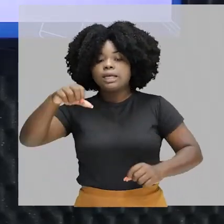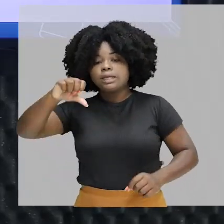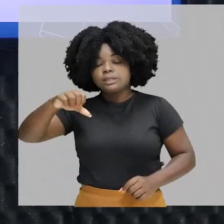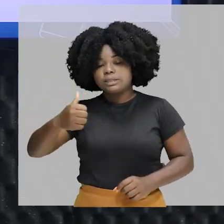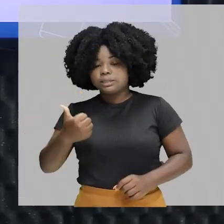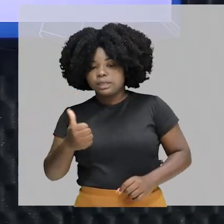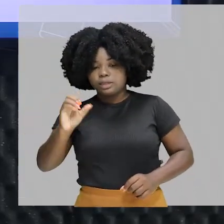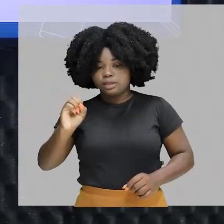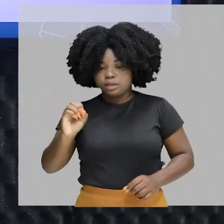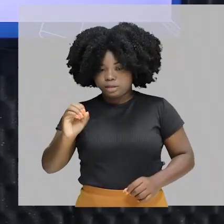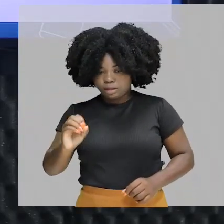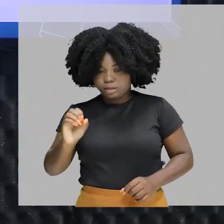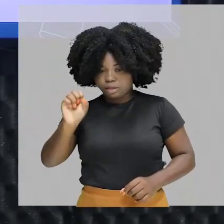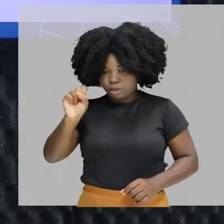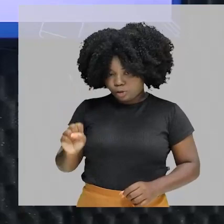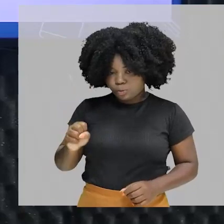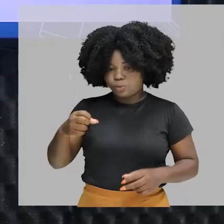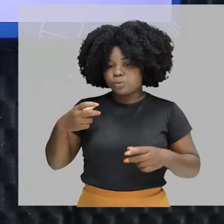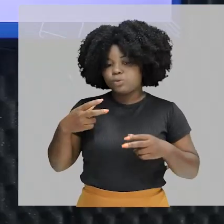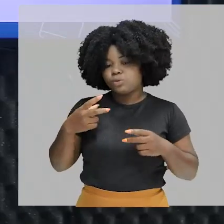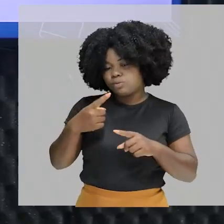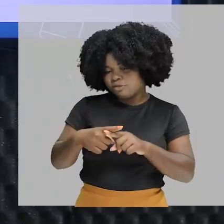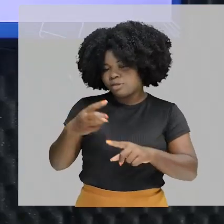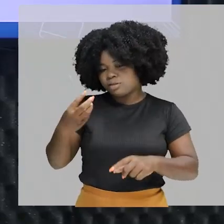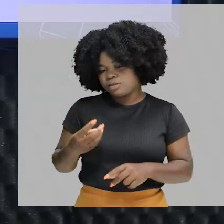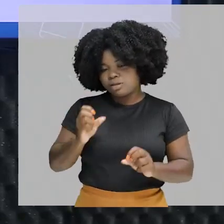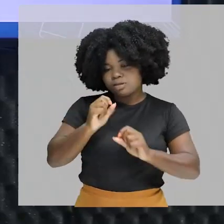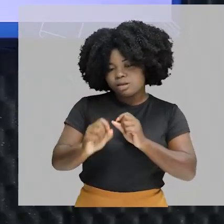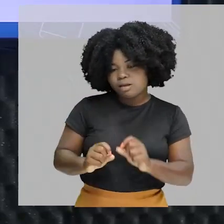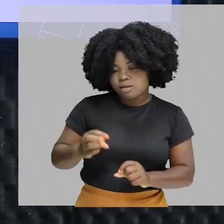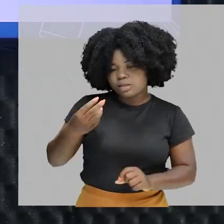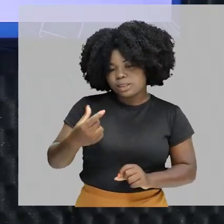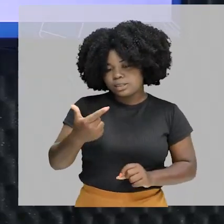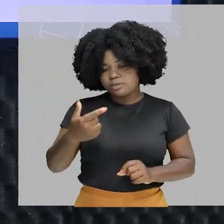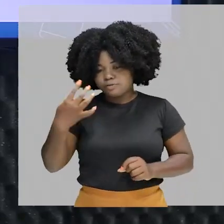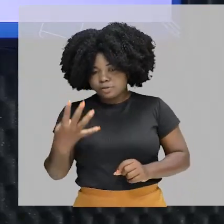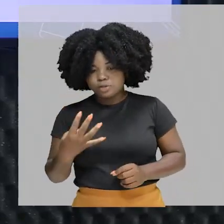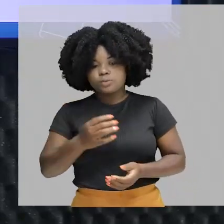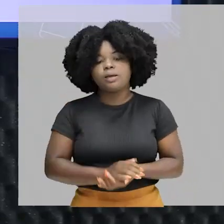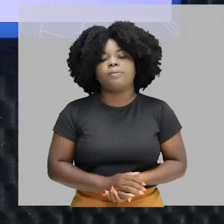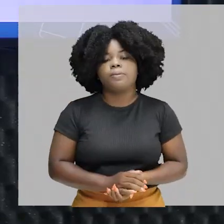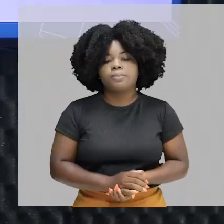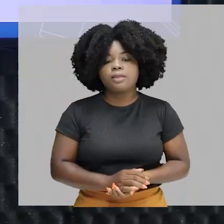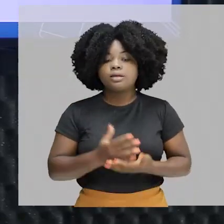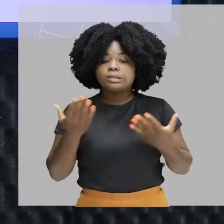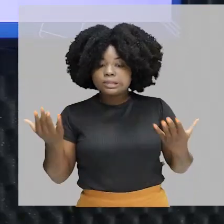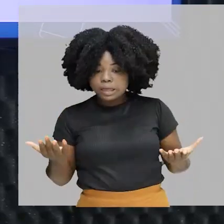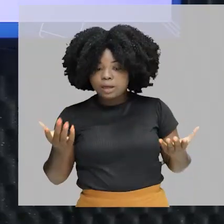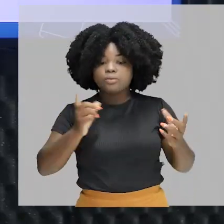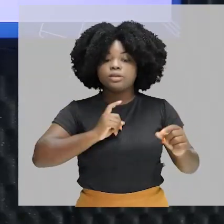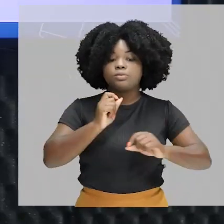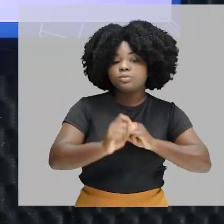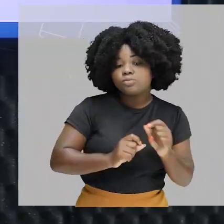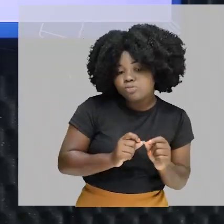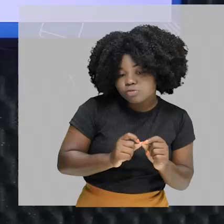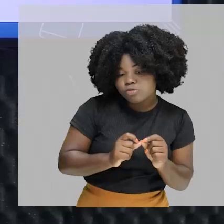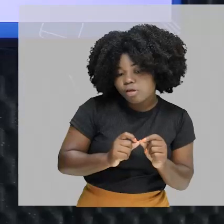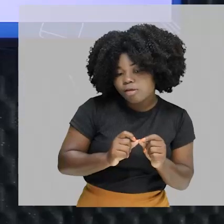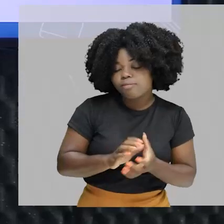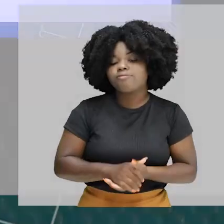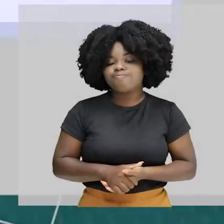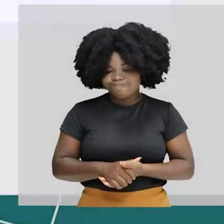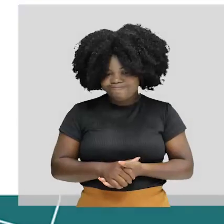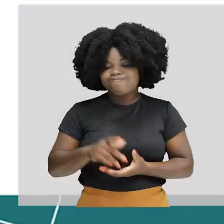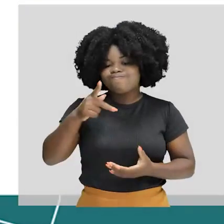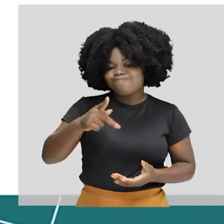seja, 108 vezes 3, que dá o 324. Logo, aqui a gente já escreve, tá,